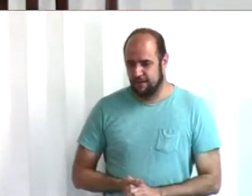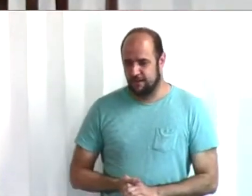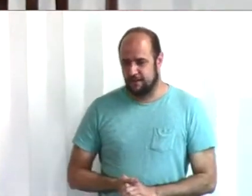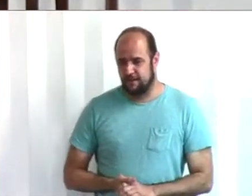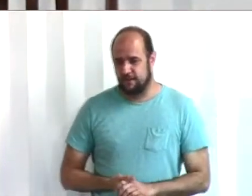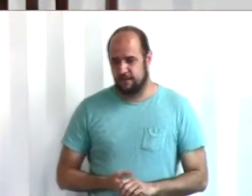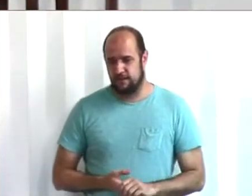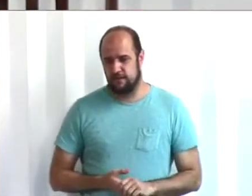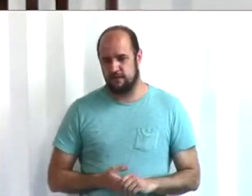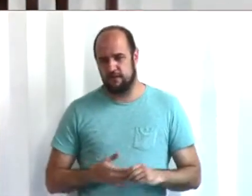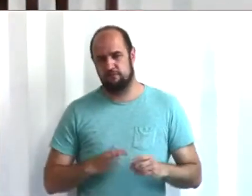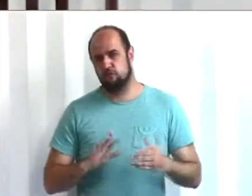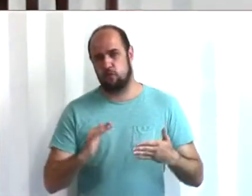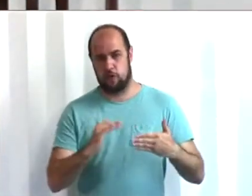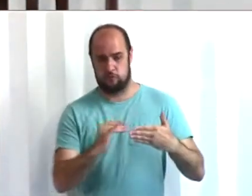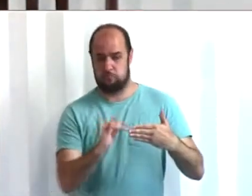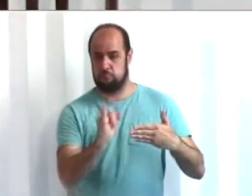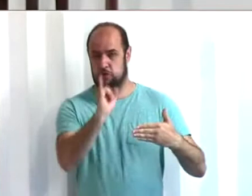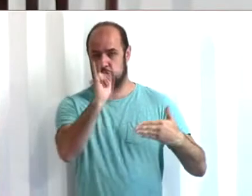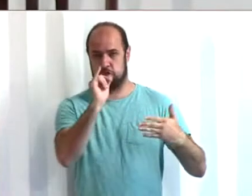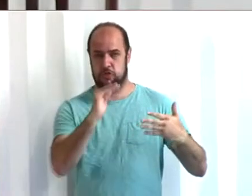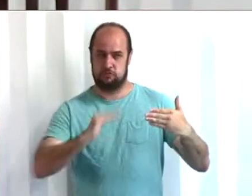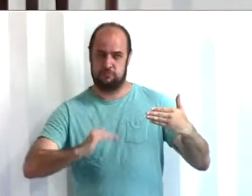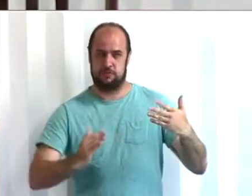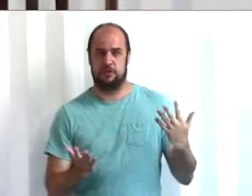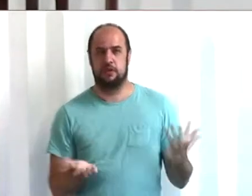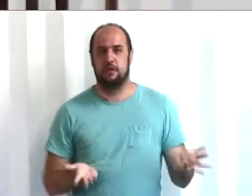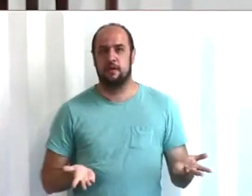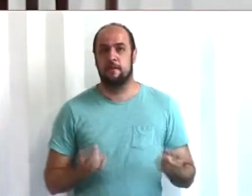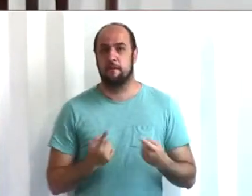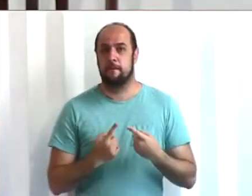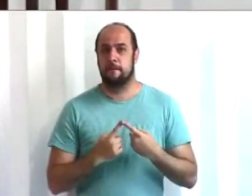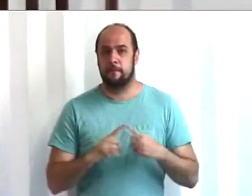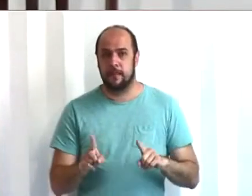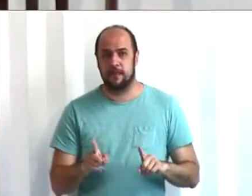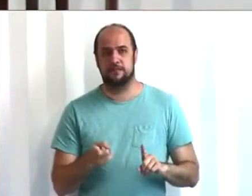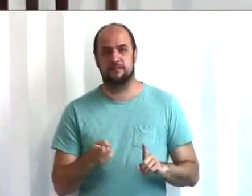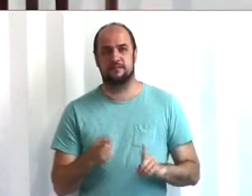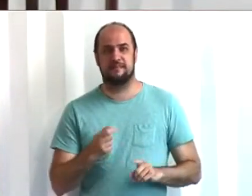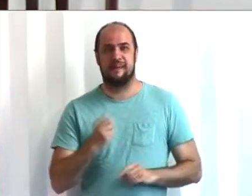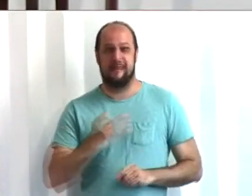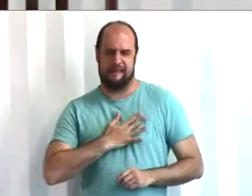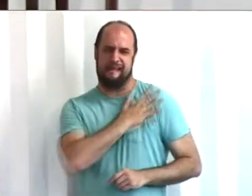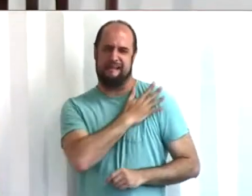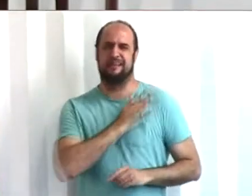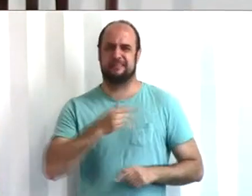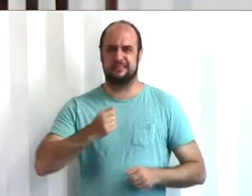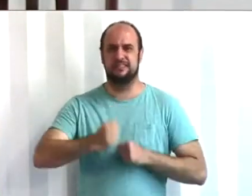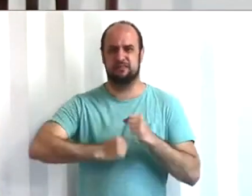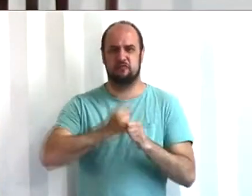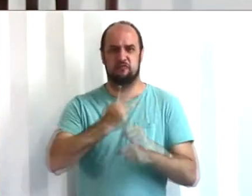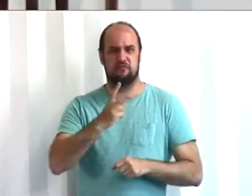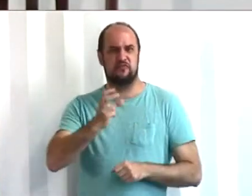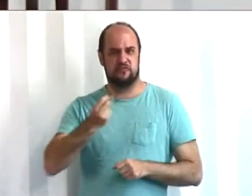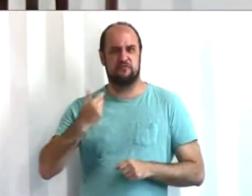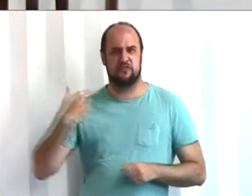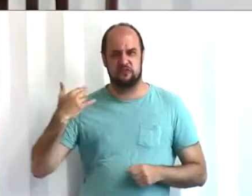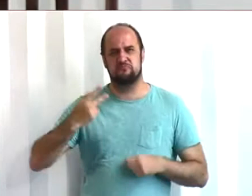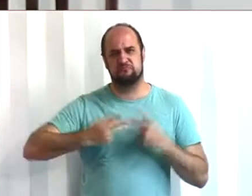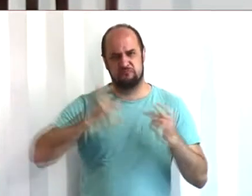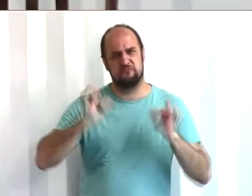não em ordem de importância, mas racismo foi muito falado nesse ano de